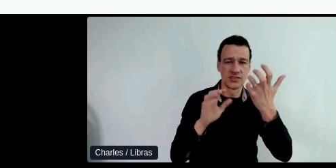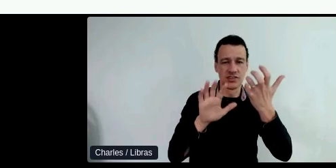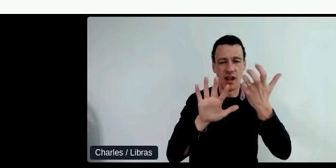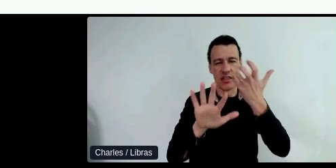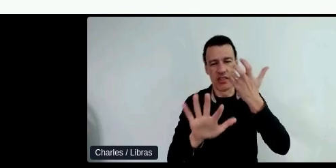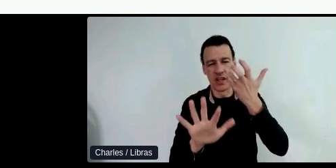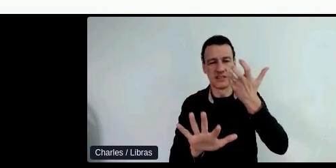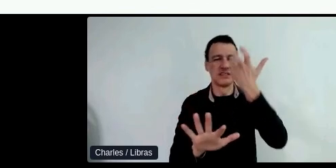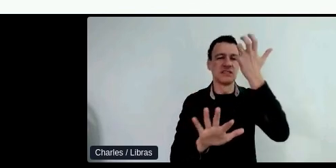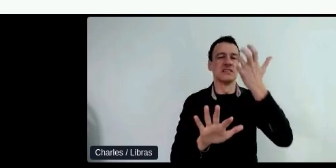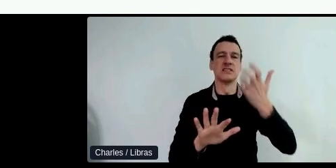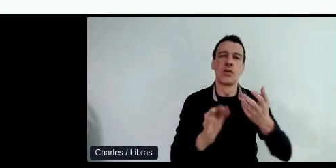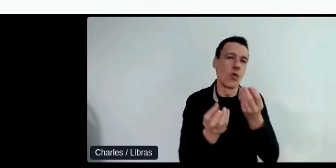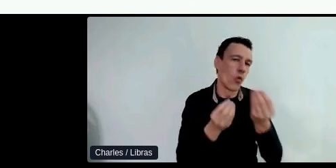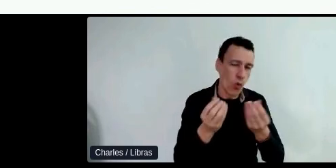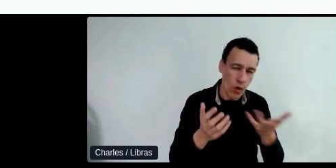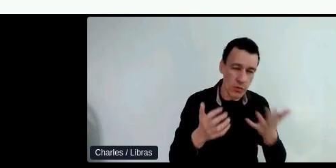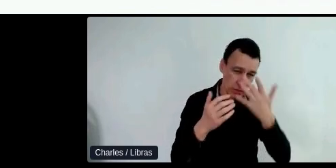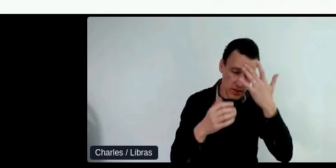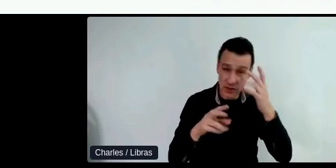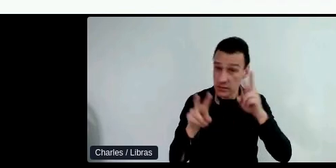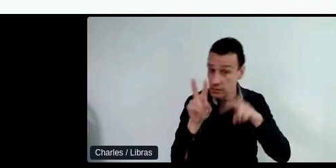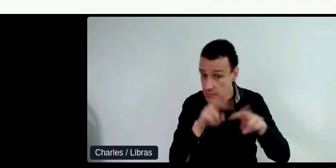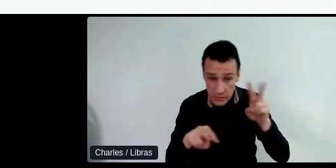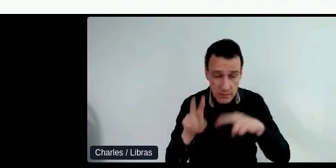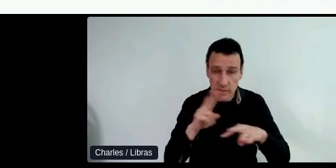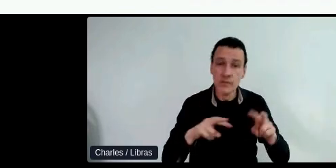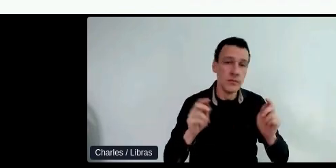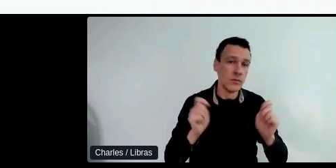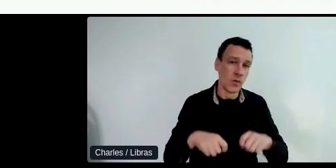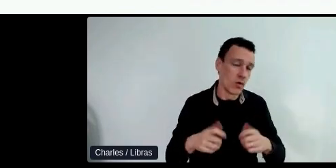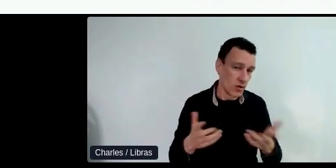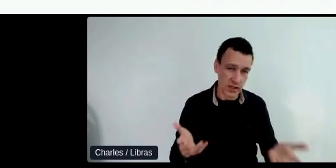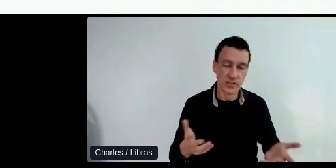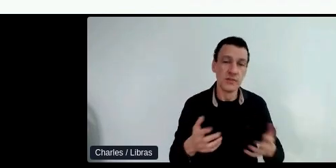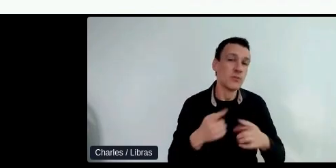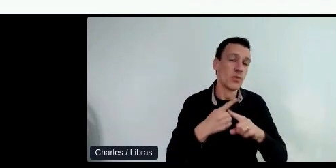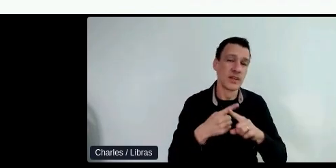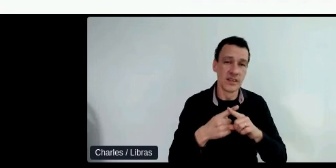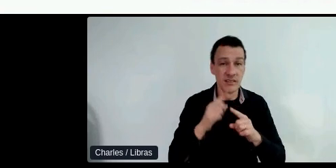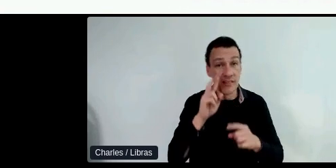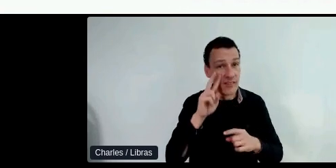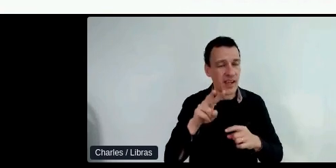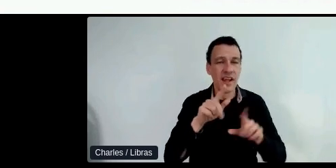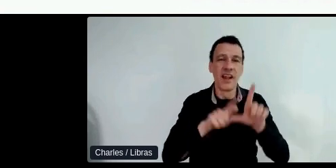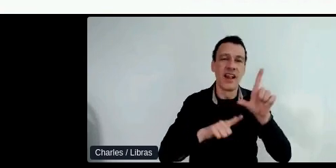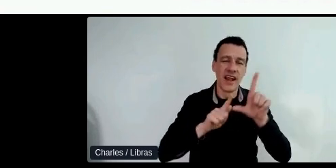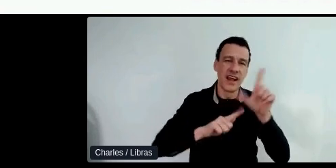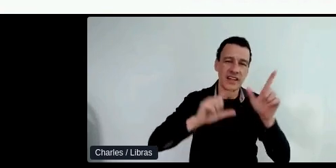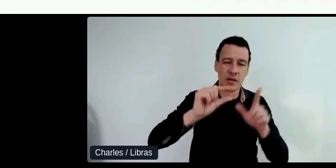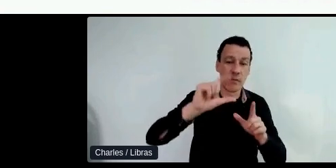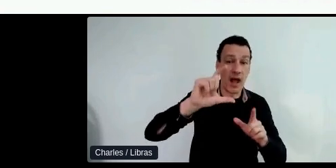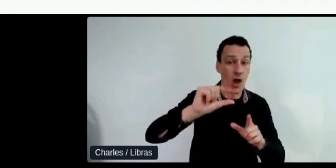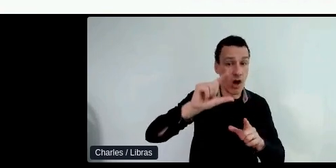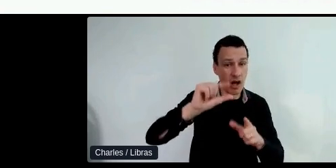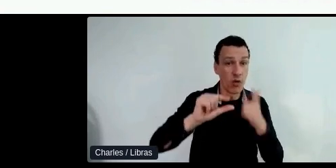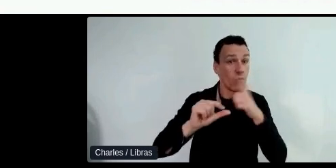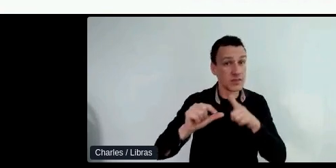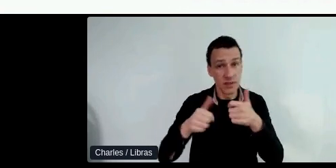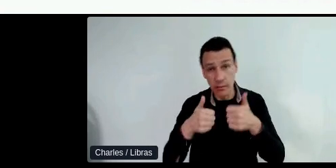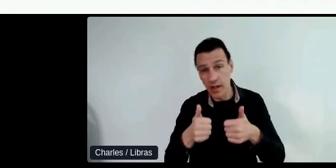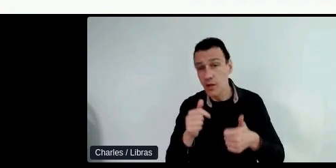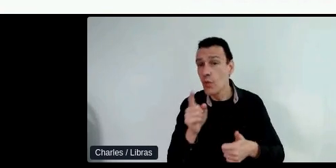pessoas conseguirem verificar o tamanho da letra, né? Então, tudo isso